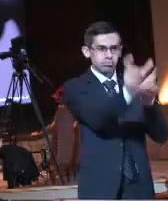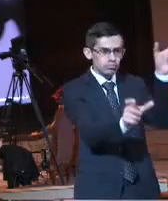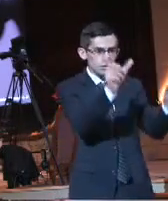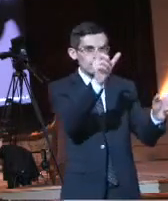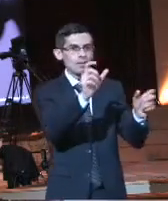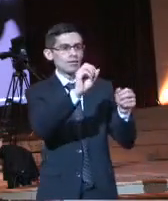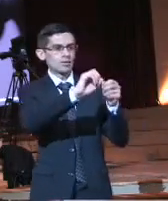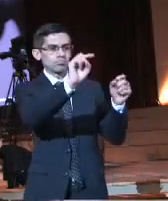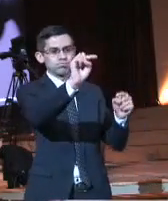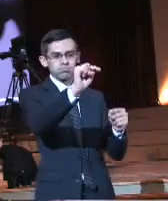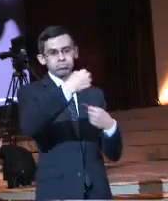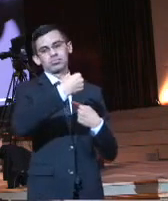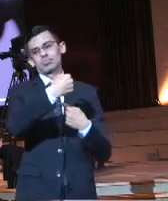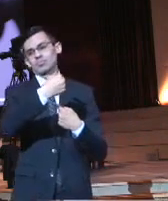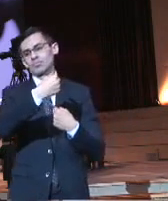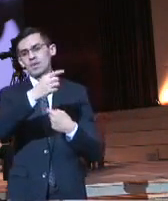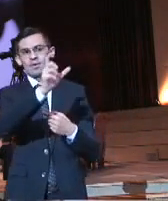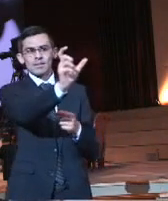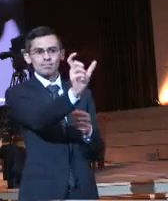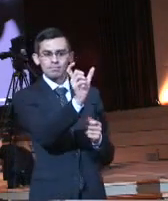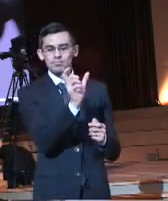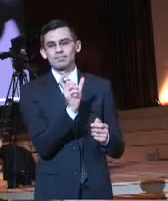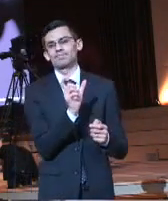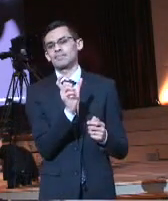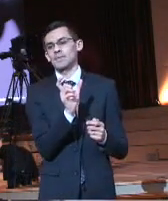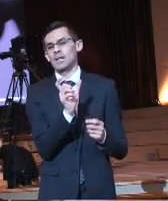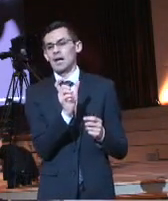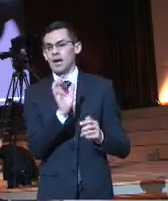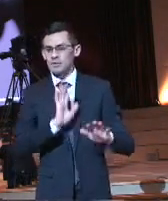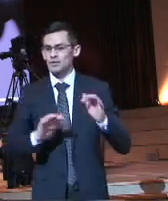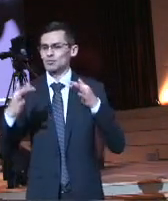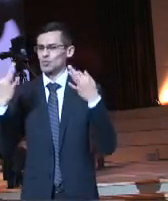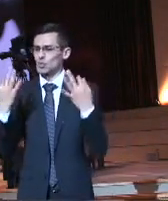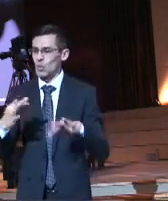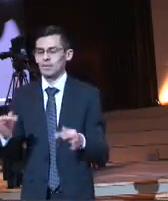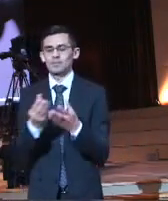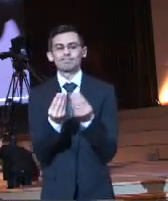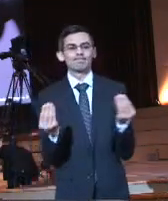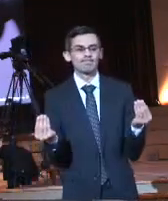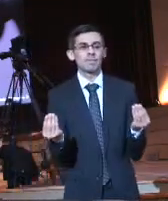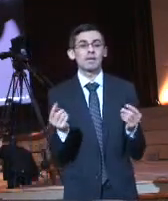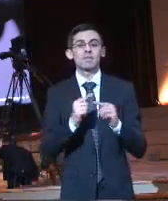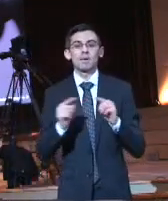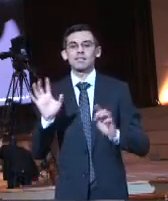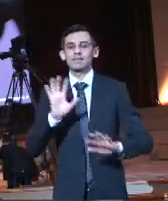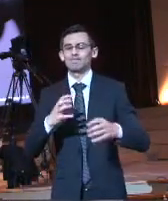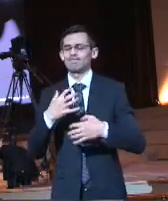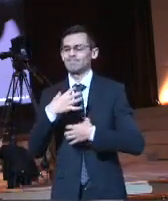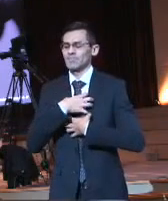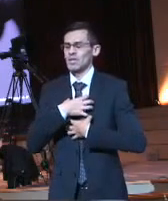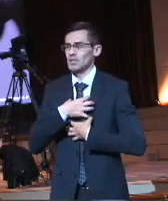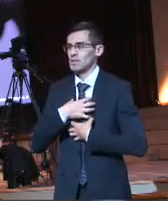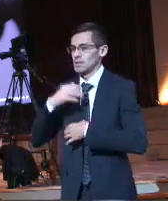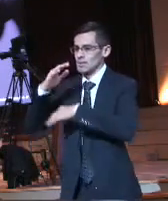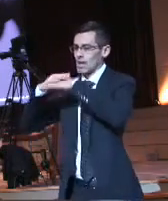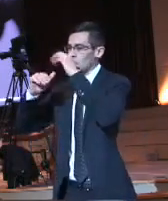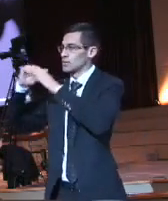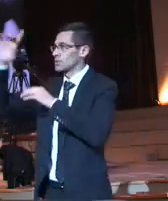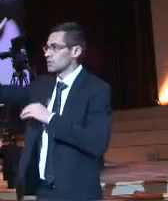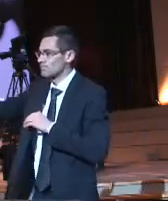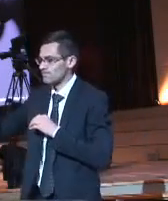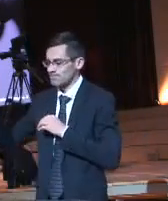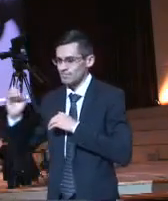você, nem quanto esteja doendo, quando você se sente abraçado pelo